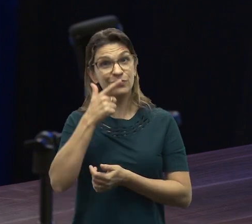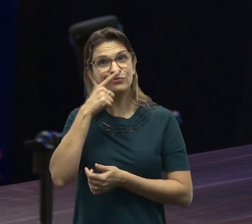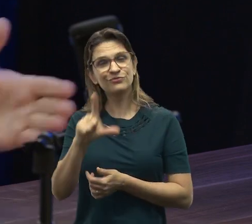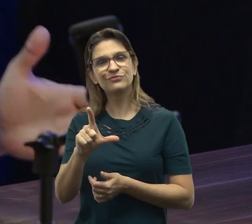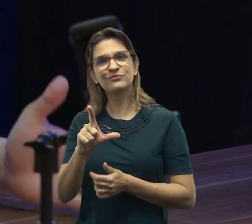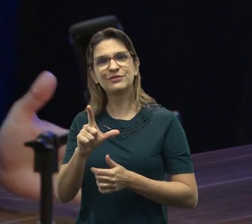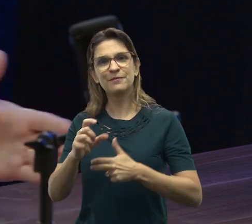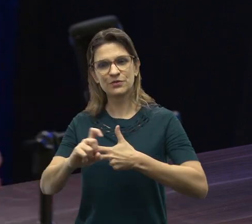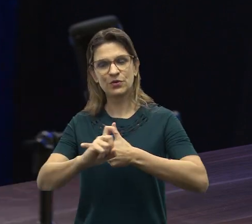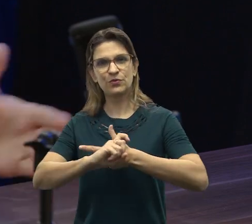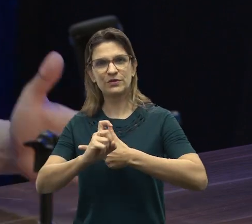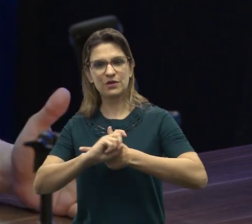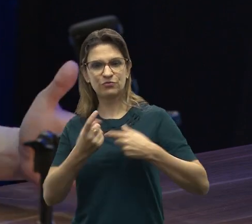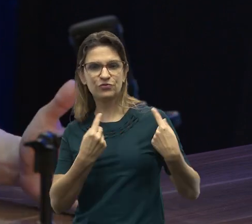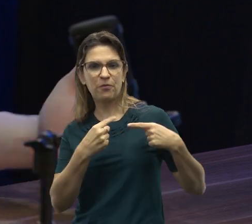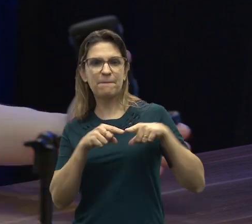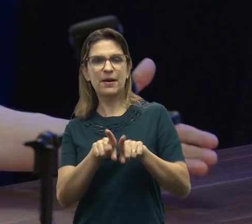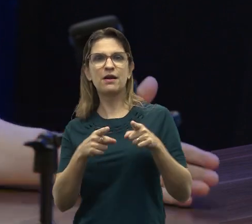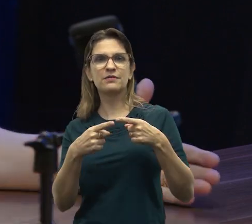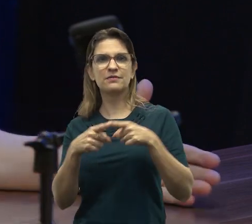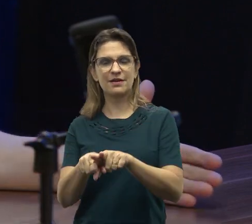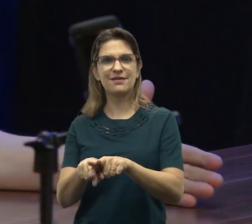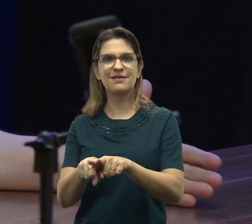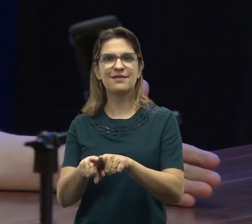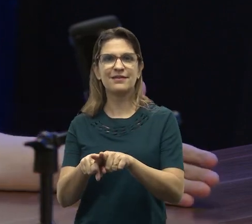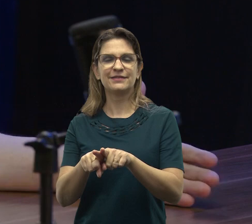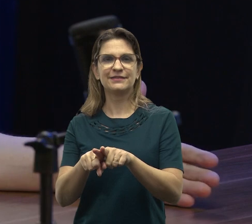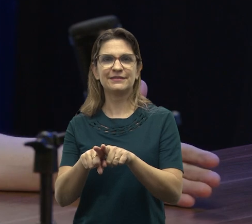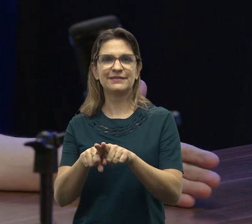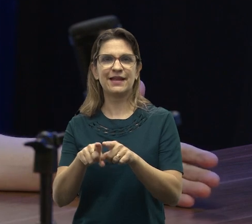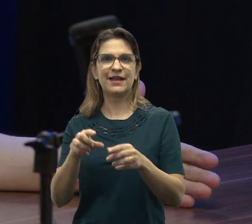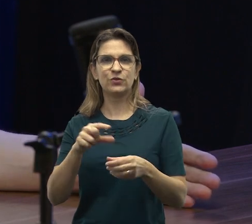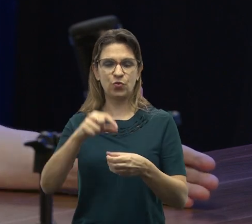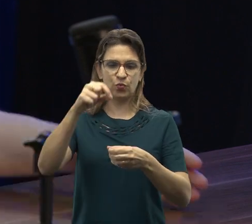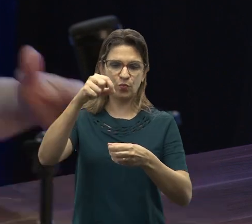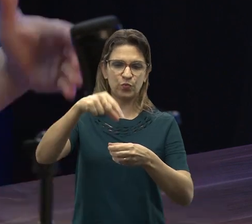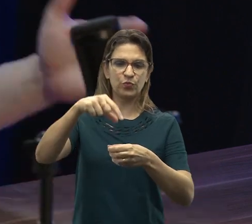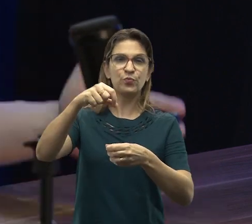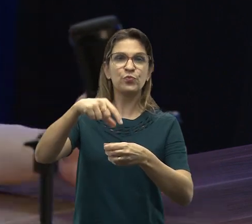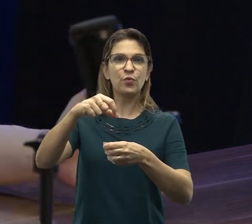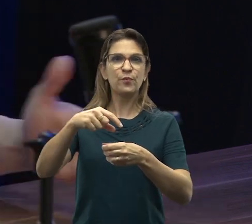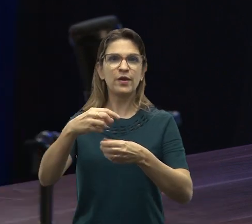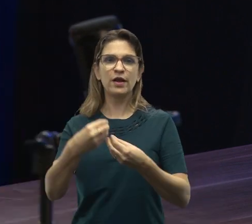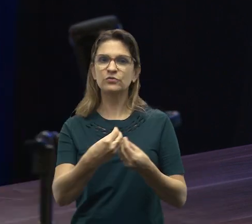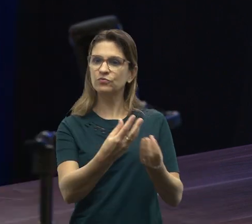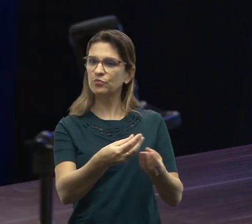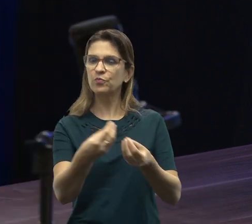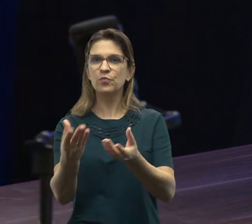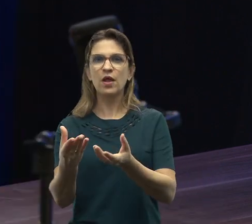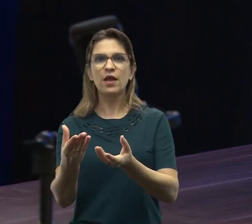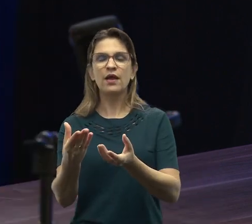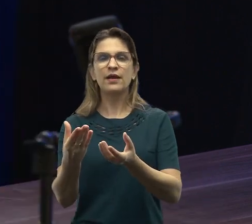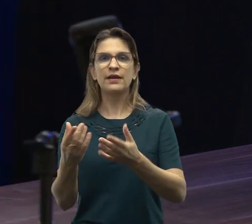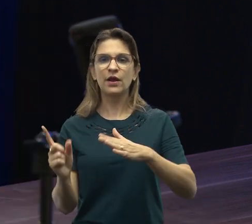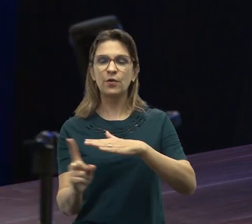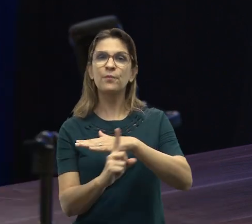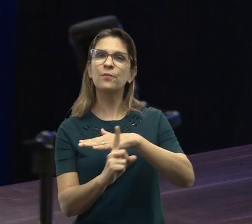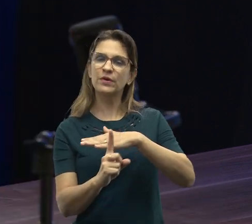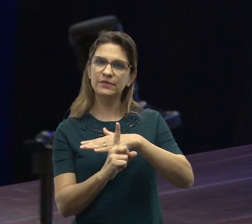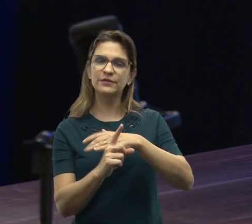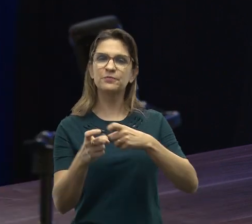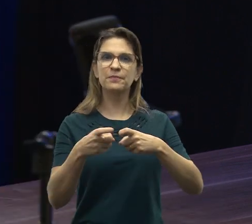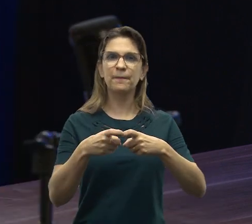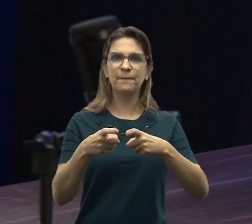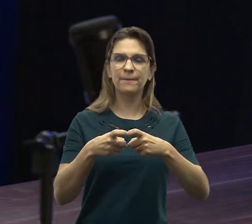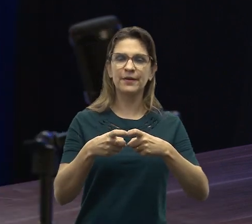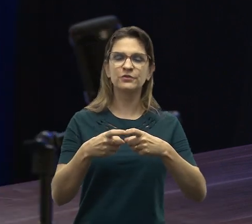Executivo a fazer parcerias e fornecer também o medicamento homeopático, né, como uma alternativa. Dentro da homeopatia,